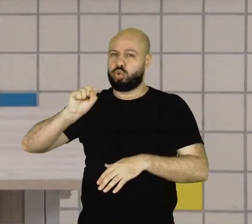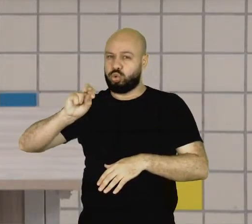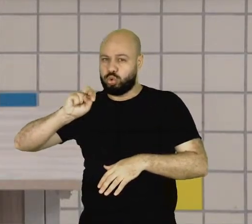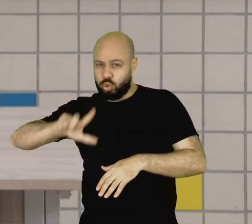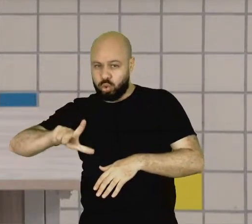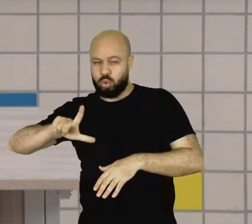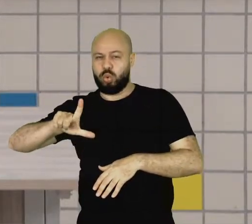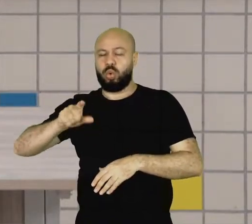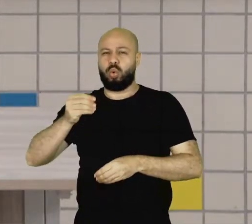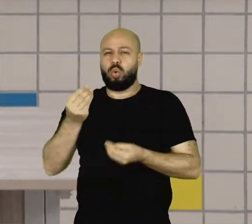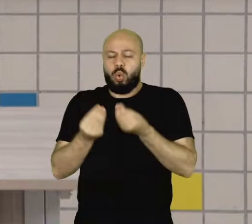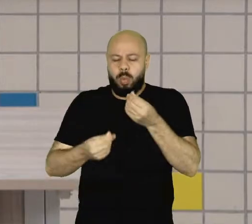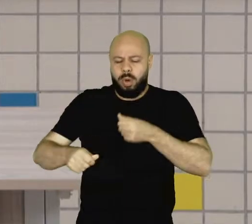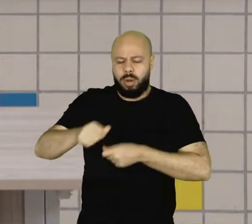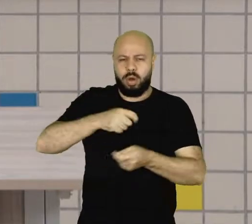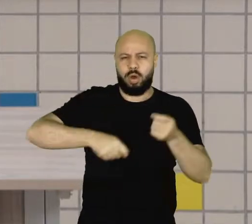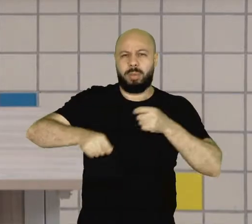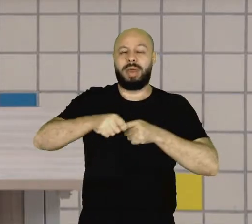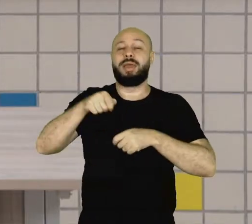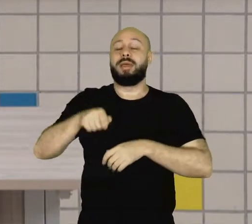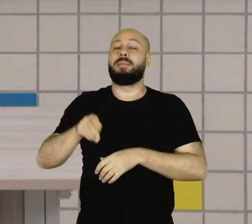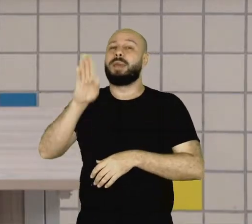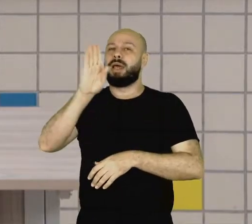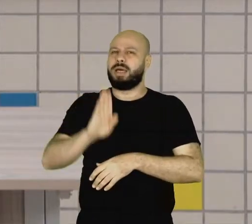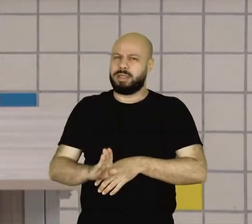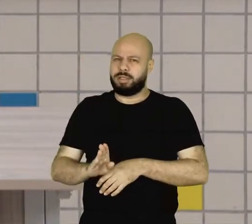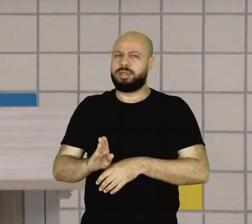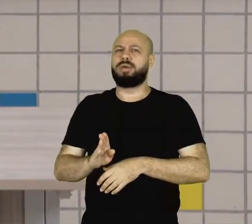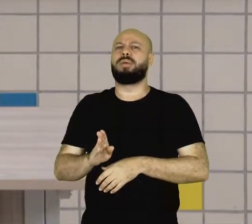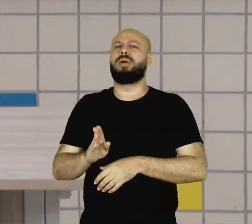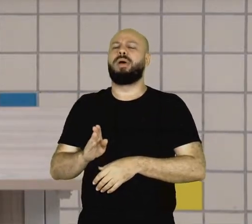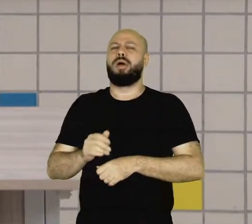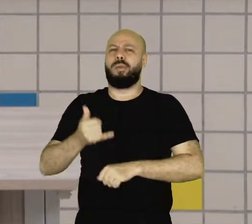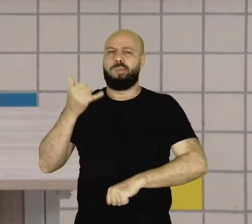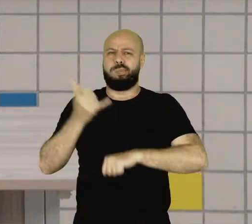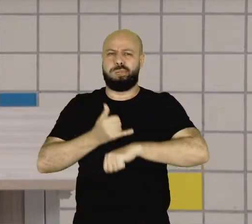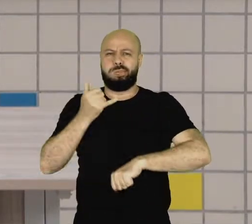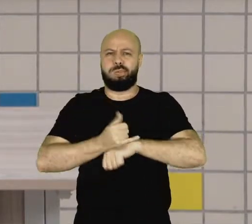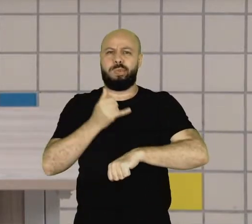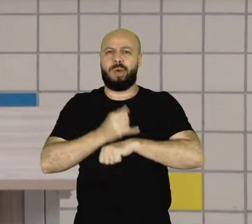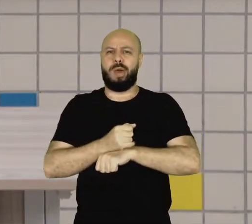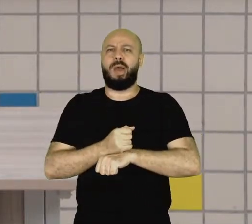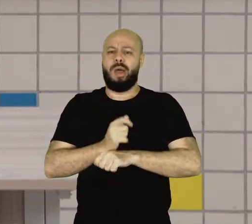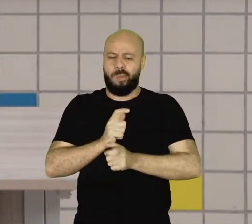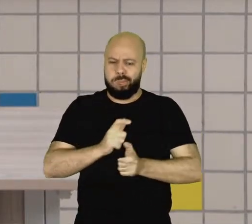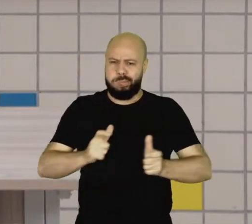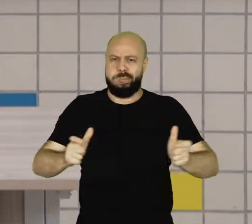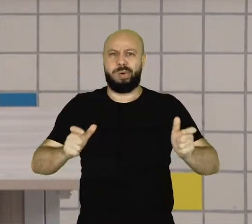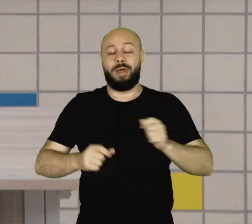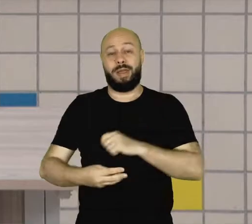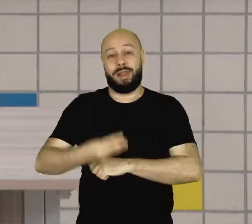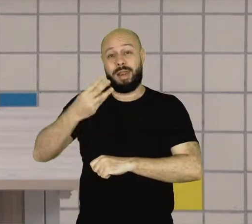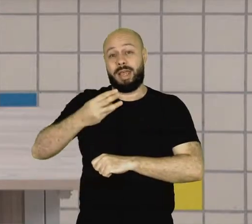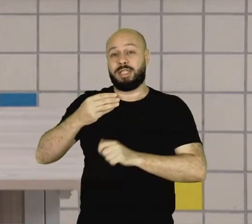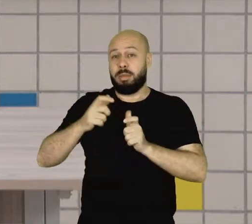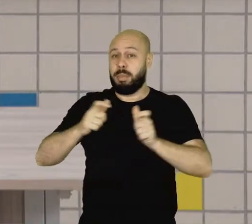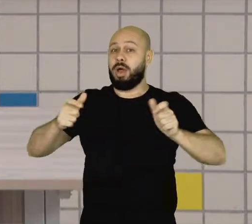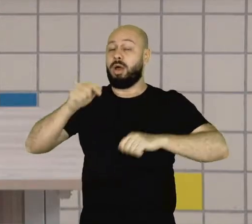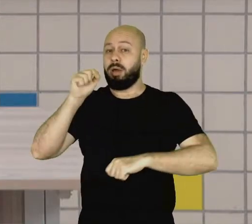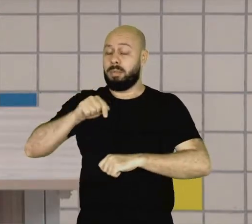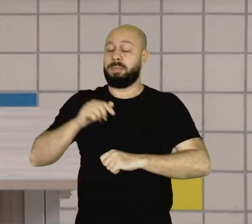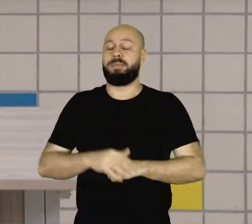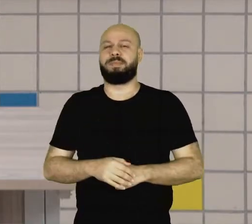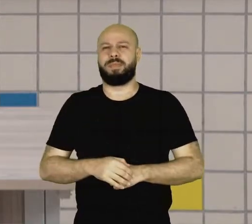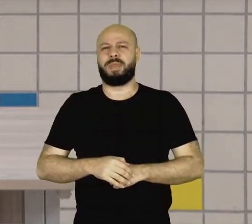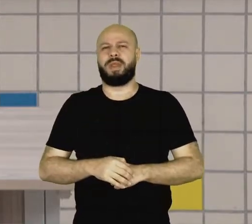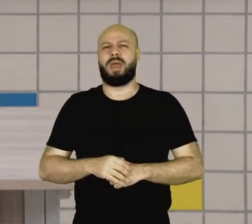isso? Sobre o Brasil ser um dos maiores produtores de ferro do mundo, terceiro maior produtor. Vimos também que o